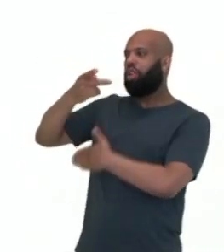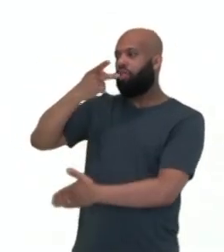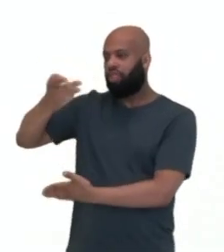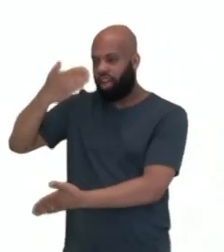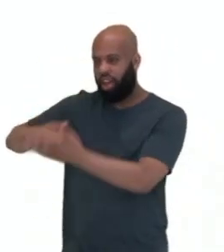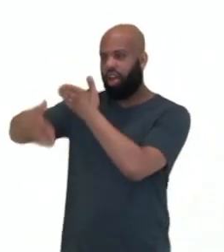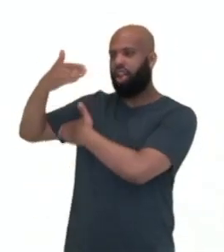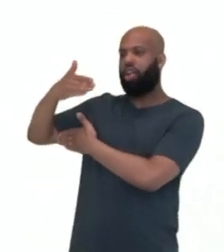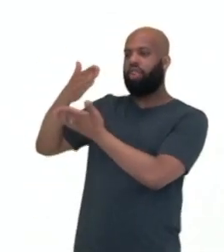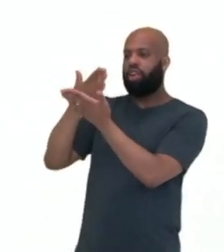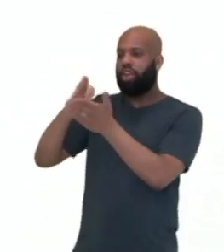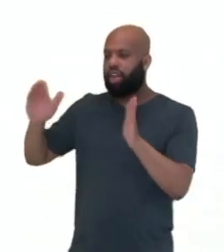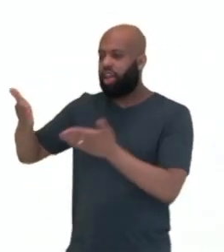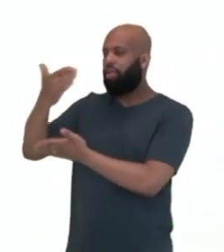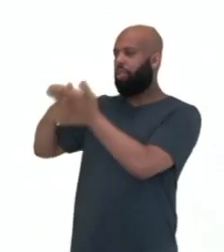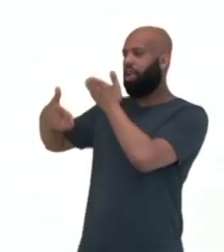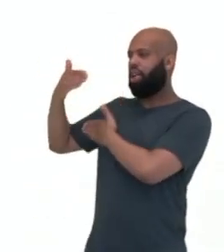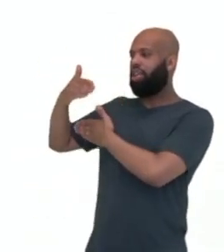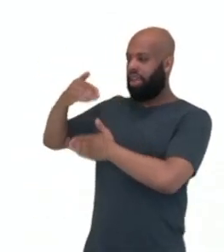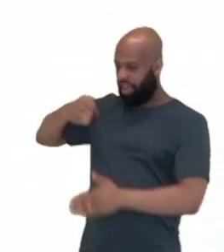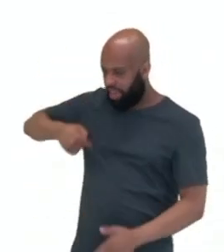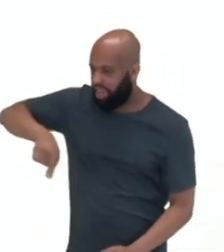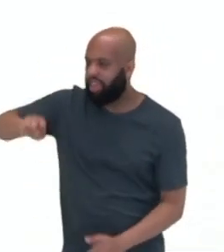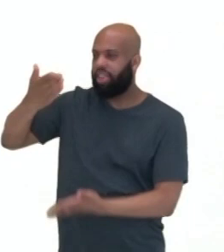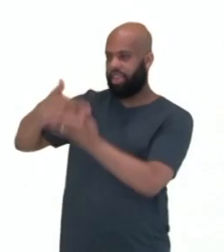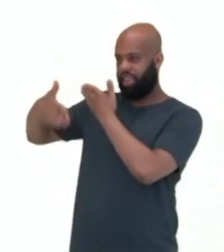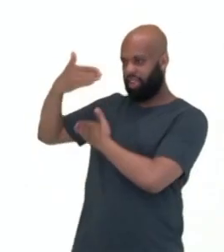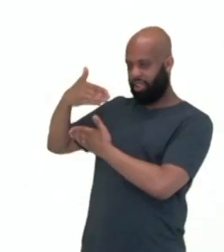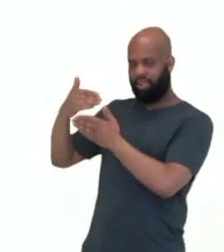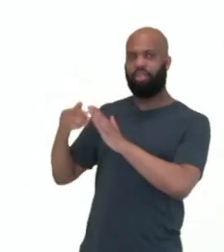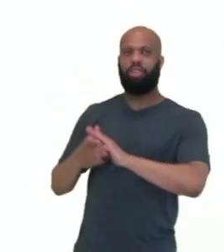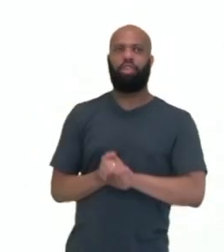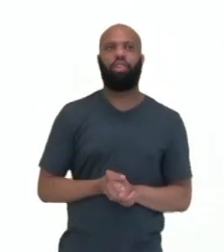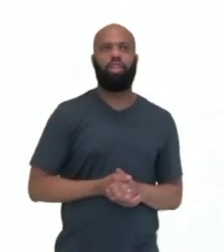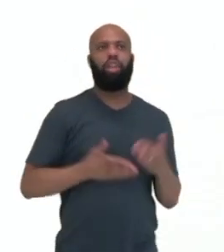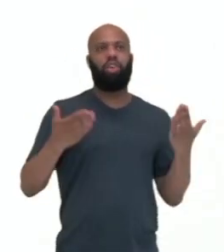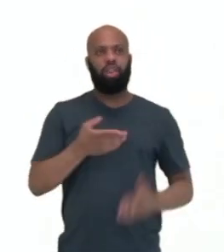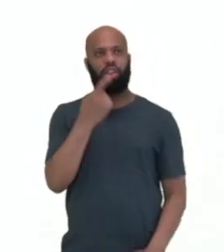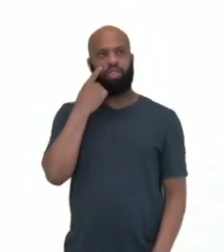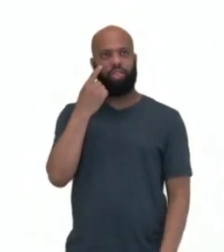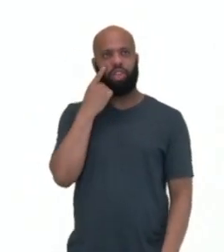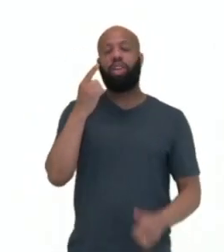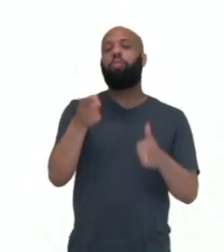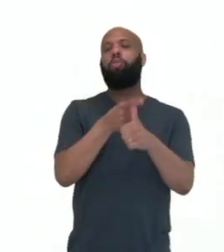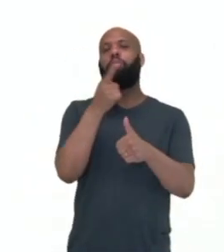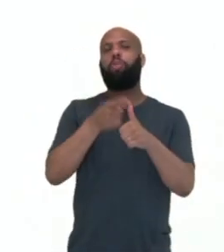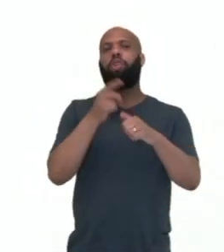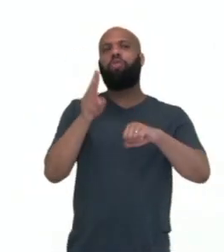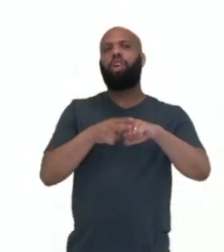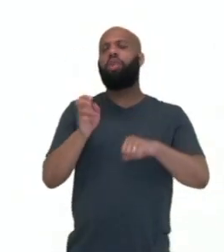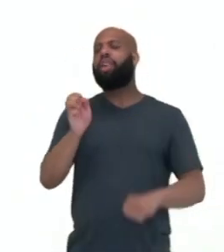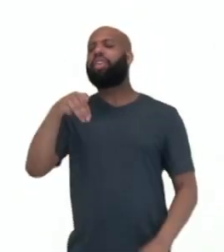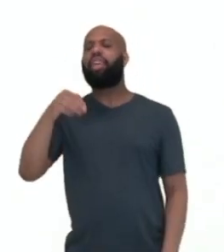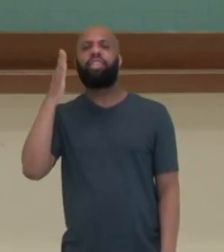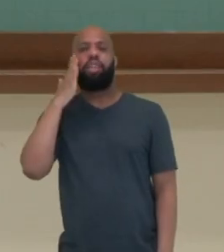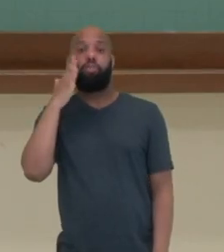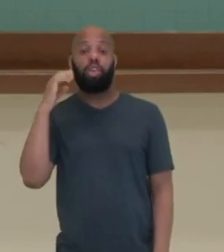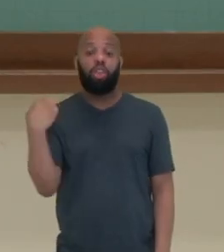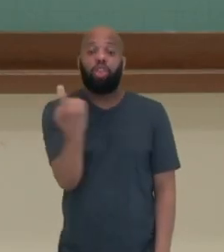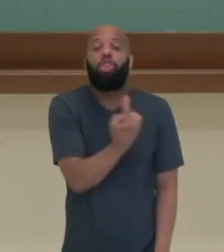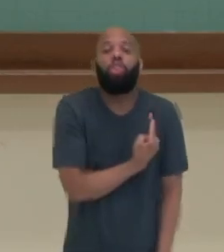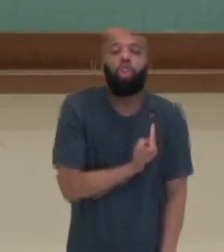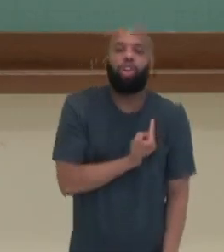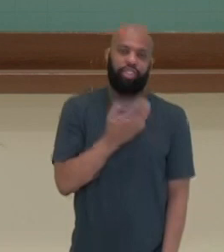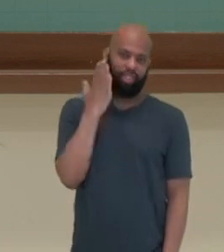acabasse e íamos. Com isso, confira agora. Sabíamos. Quem é que sabíamos? Nós